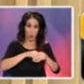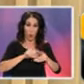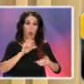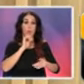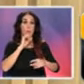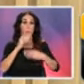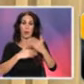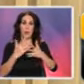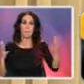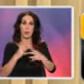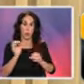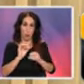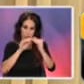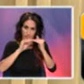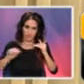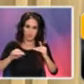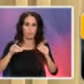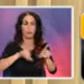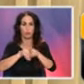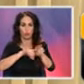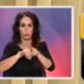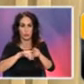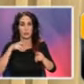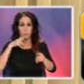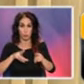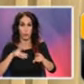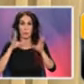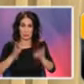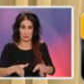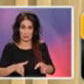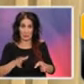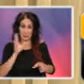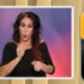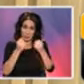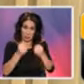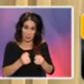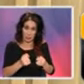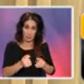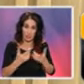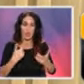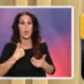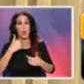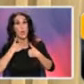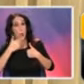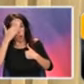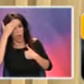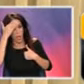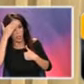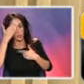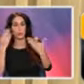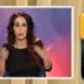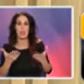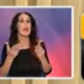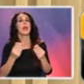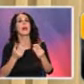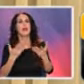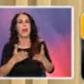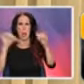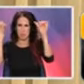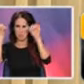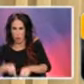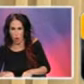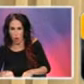assegurar inteiramente a estabilidade política que o país precisa, considero ser muito mais